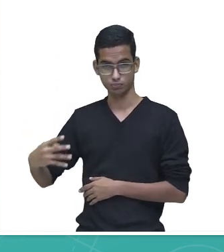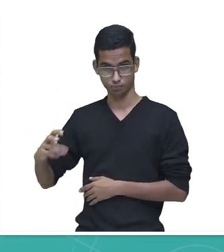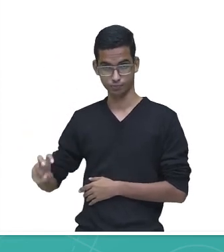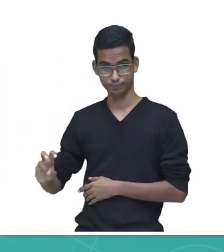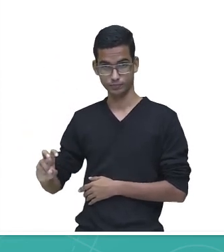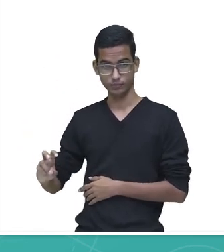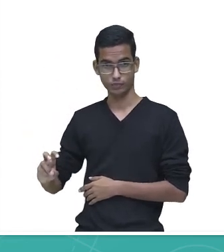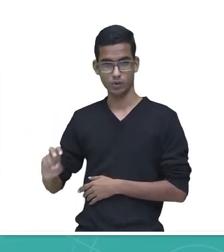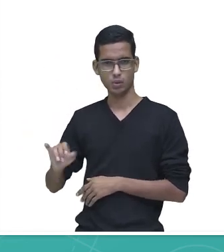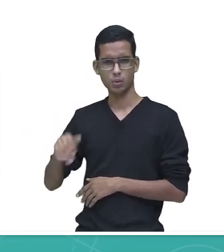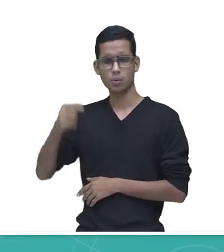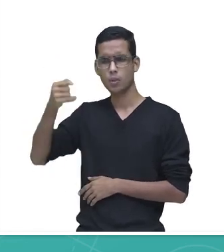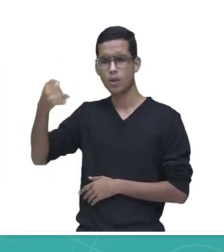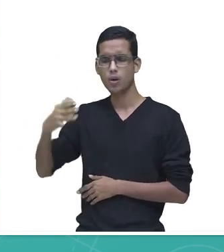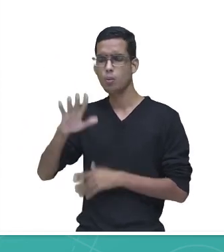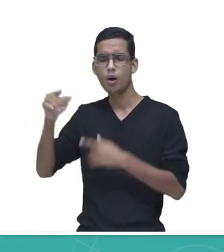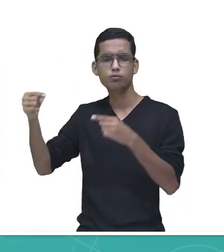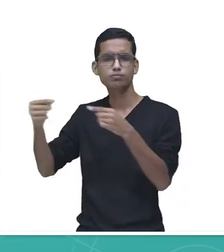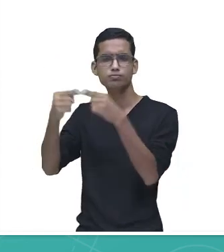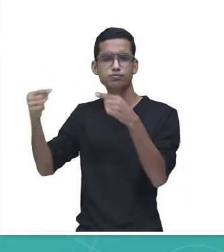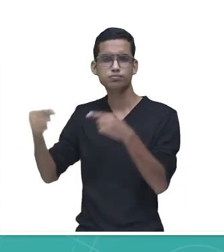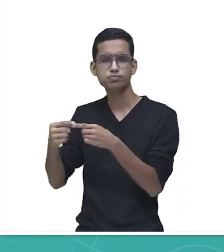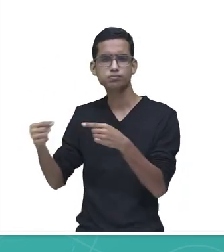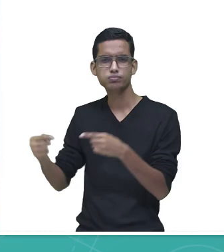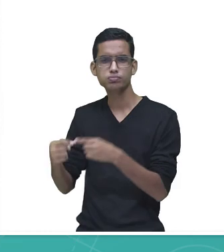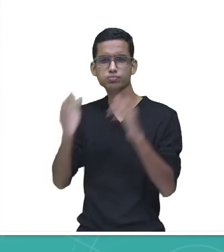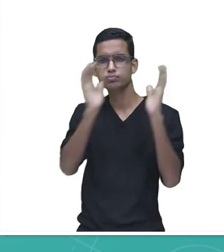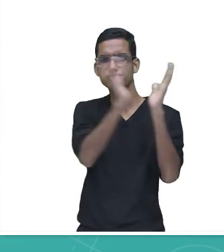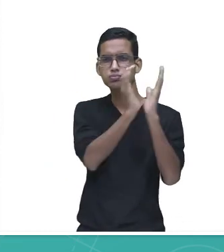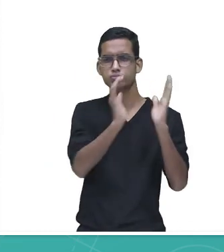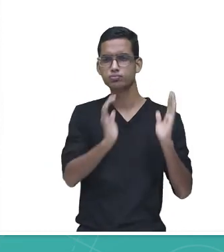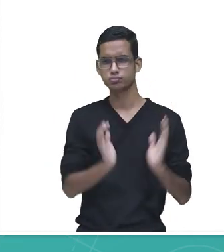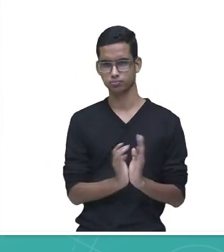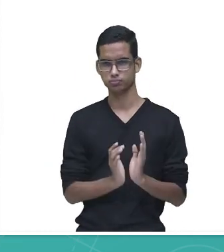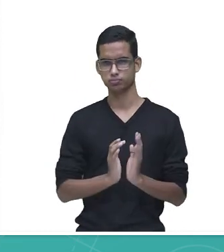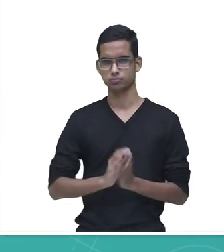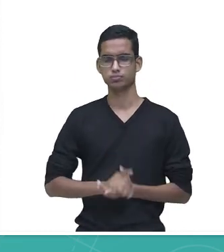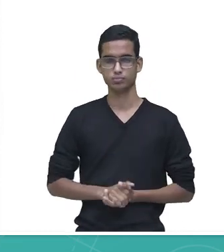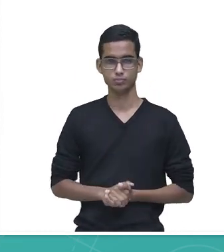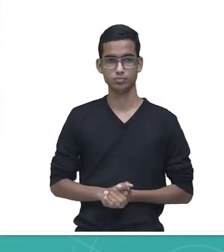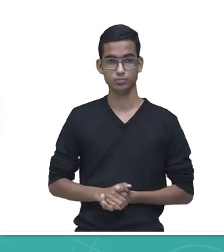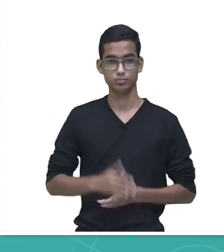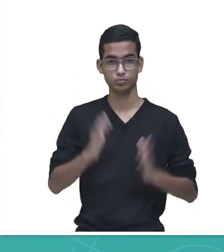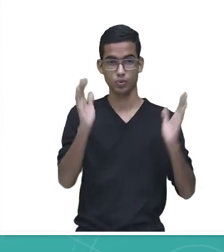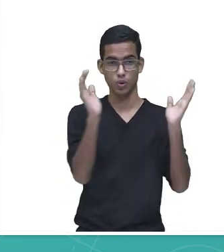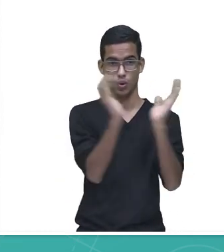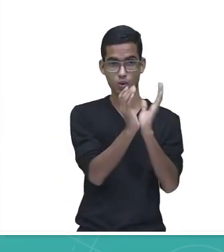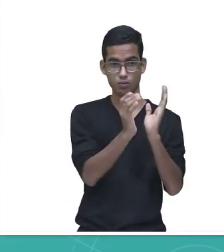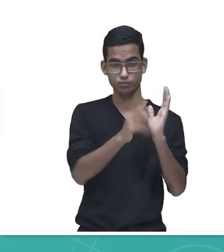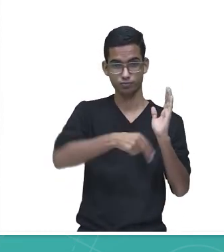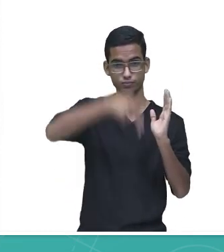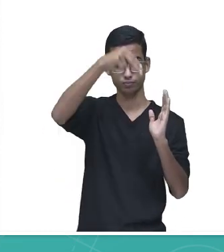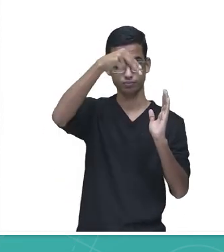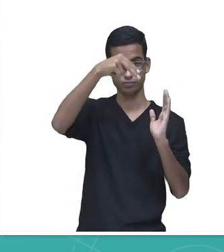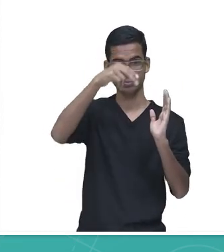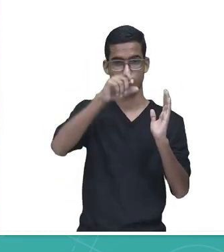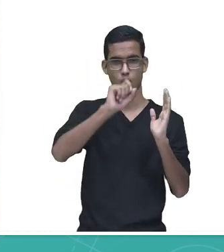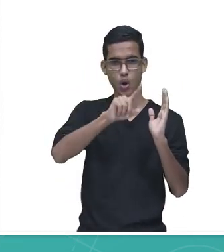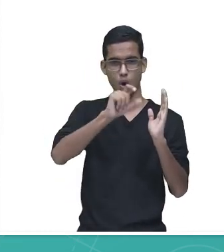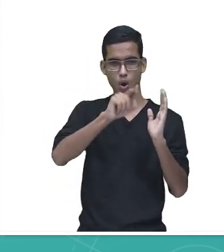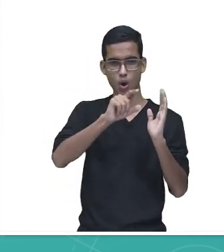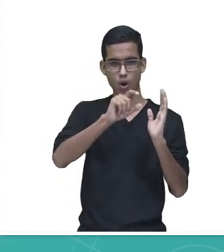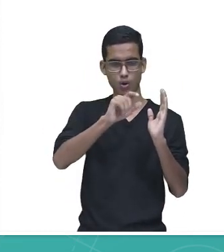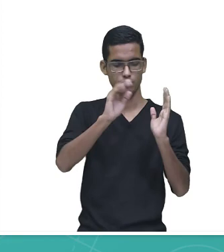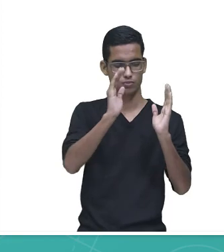as classificações geoeconômicas mais recentes. Então, o norte, tá? Geoeconômico, azul,